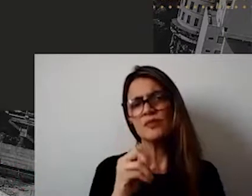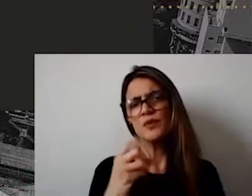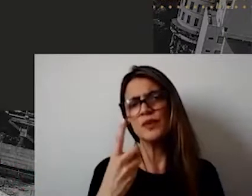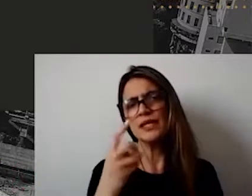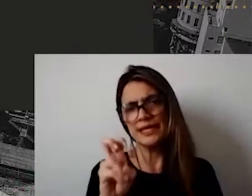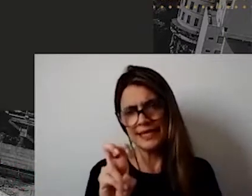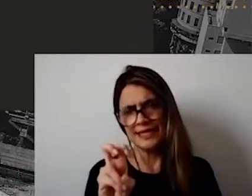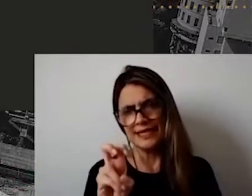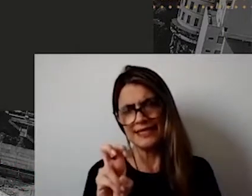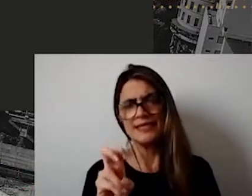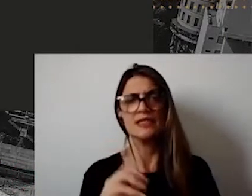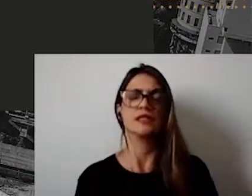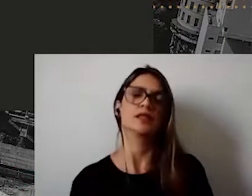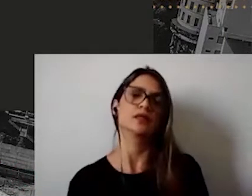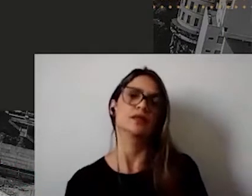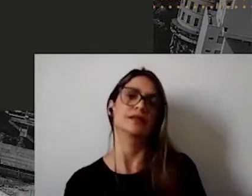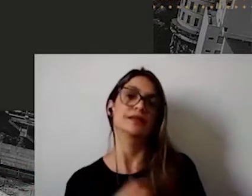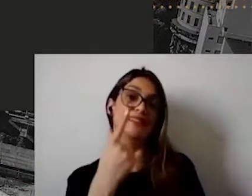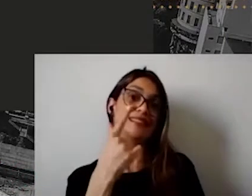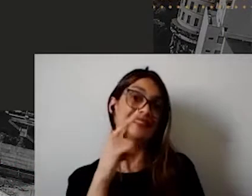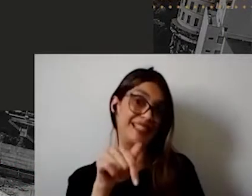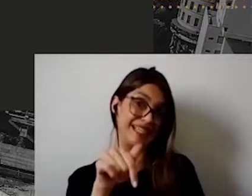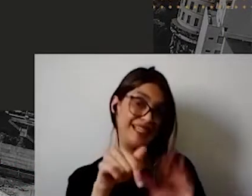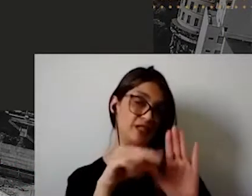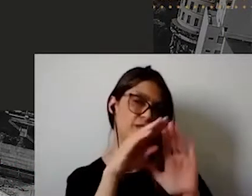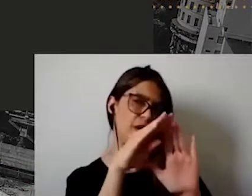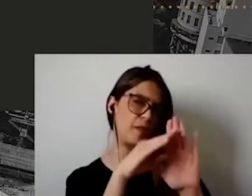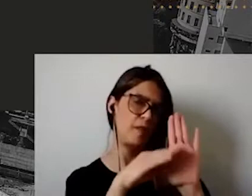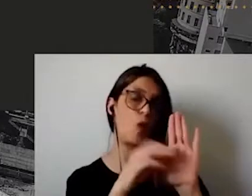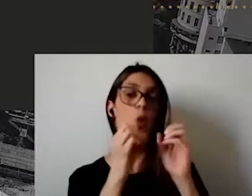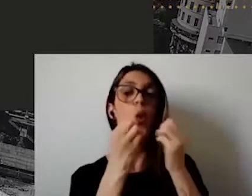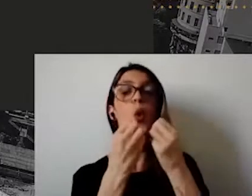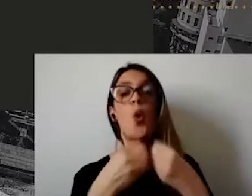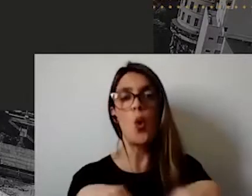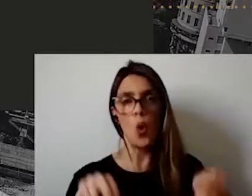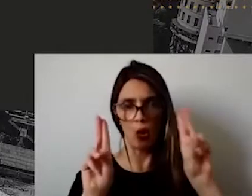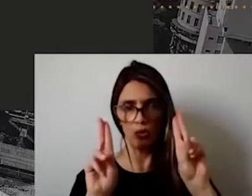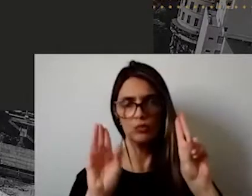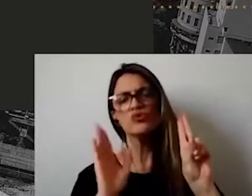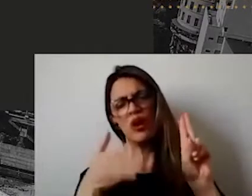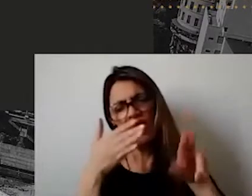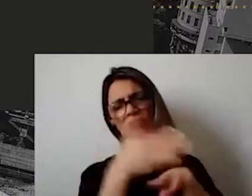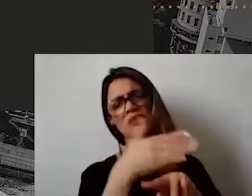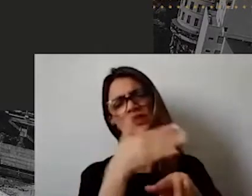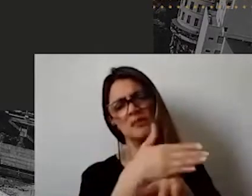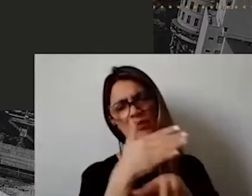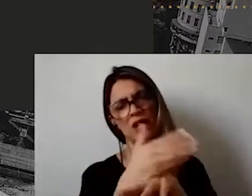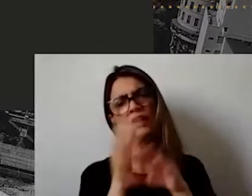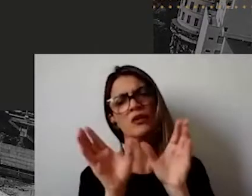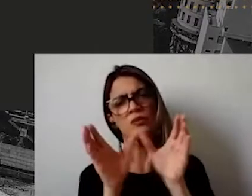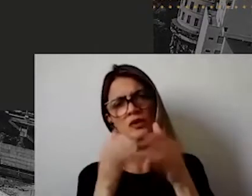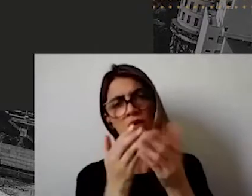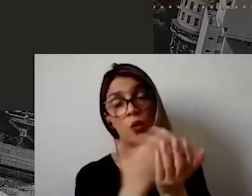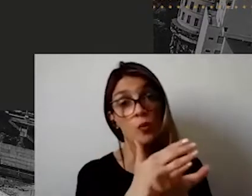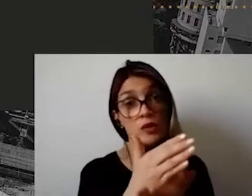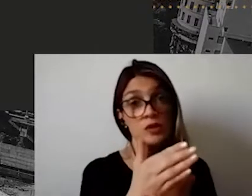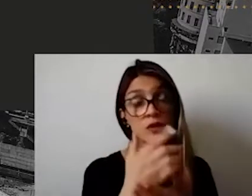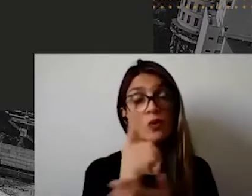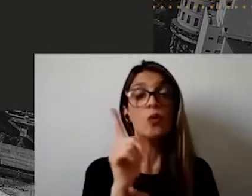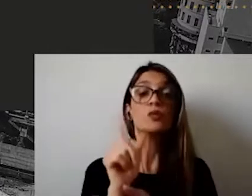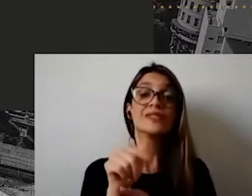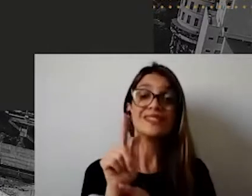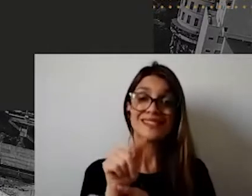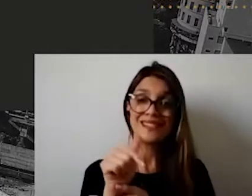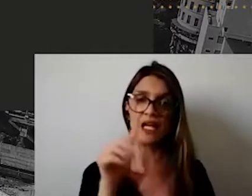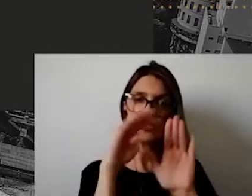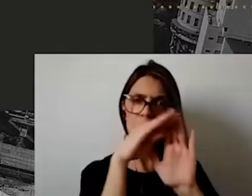17 ODSs pela ONU. A gente já estava envolvido com isso, porque eu participei da comissão que deu origem a esses 17 ODSs